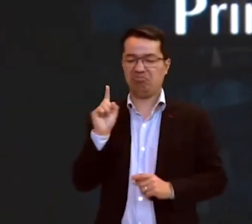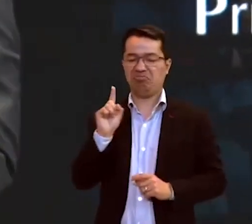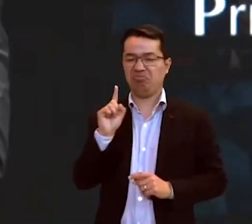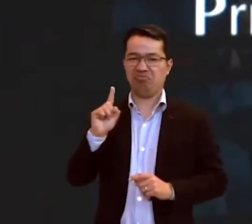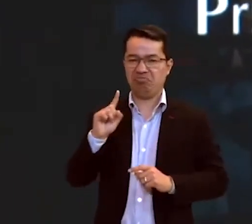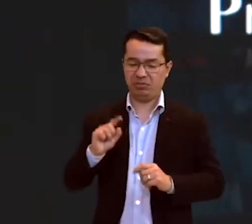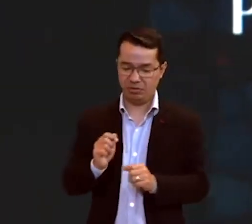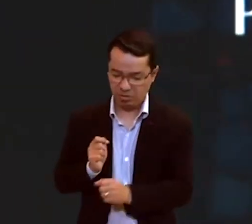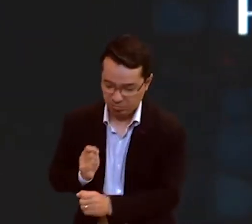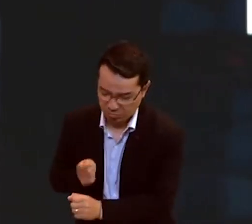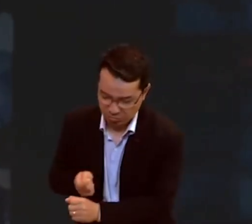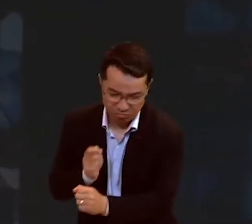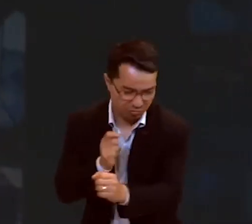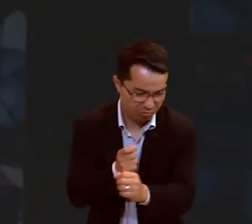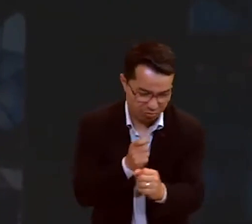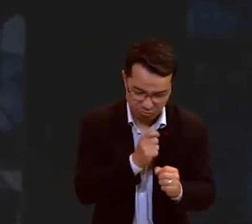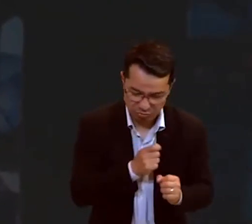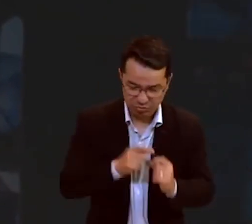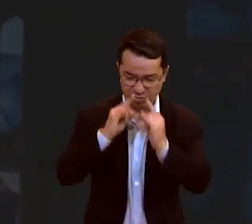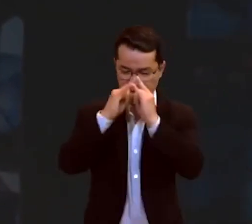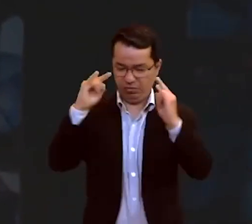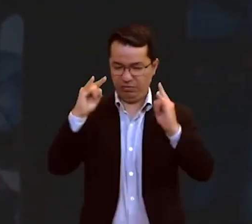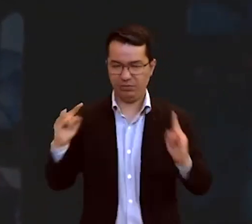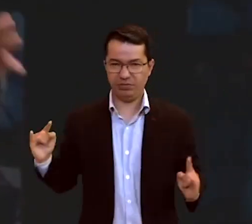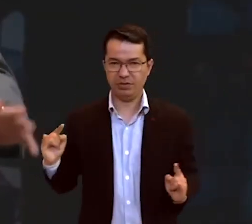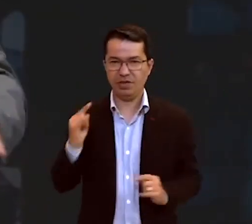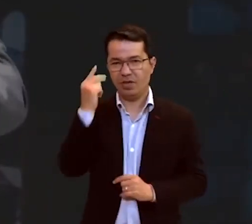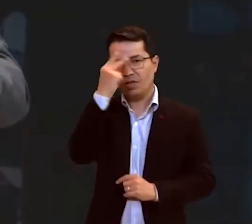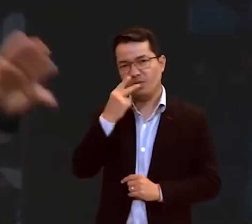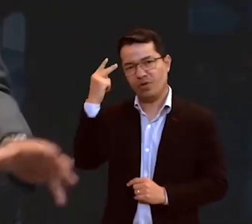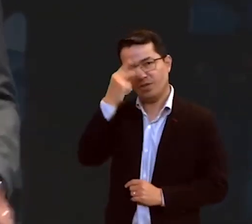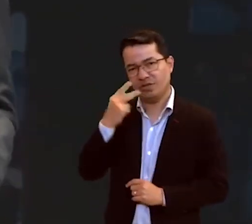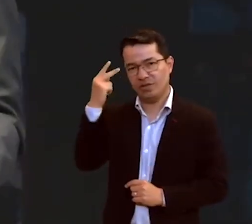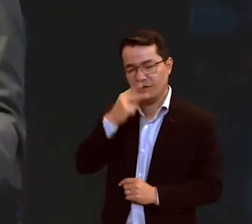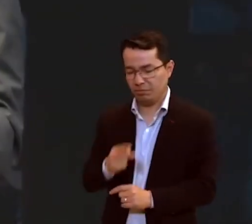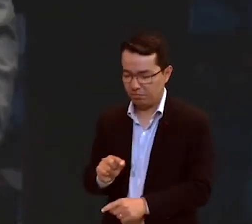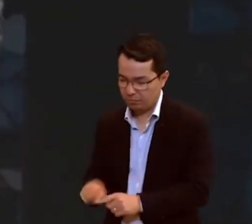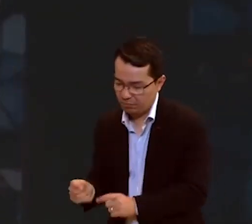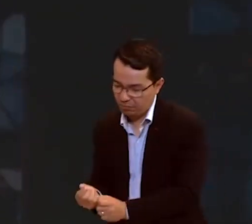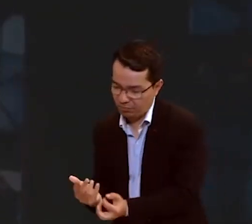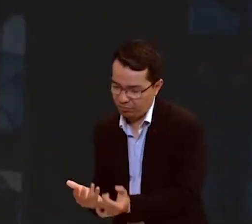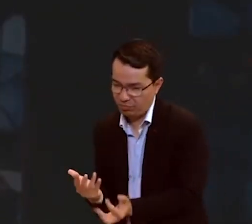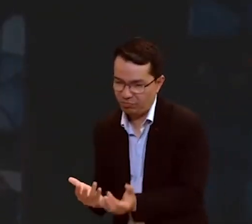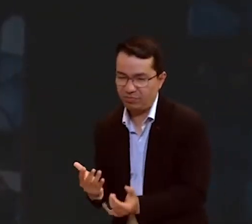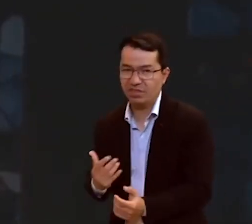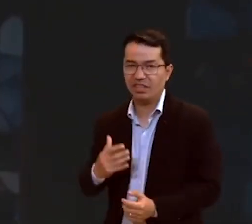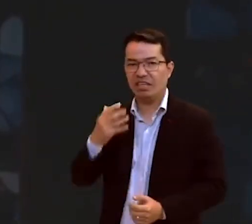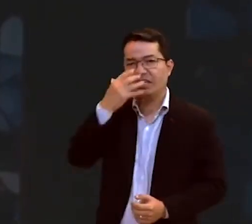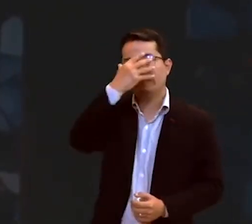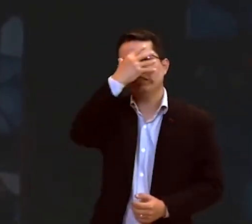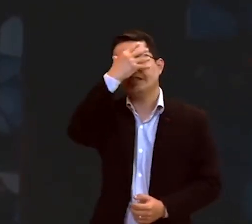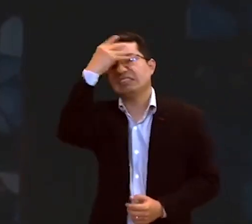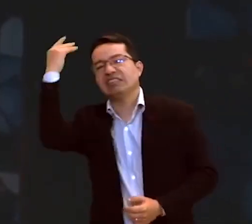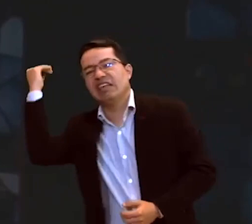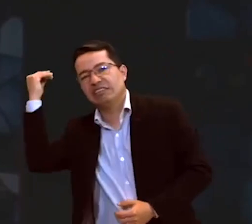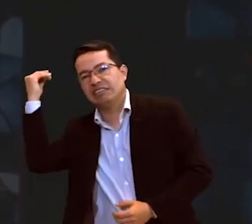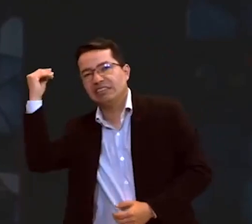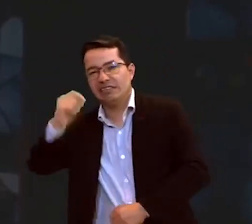demorei 2 horas para acender uma fogueira, né? Tinha um rio do lado, tudo maravilhoso. Esqueci repelente, quase fui